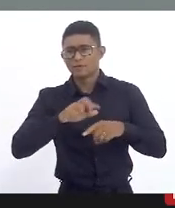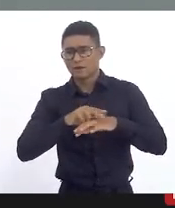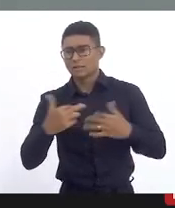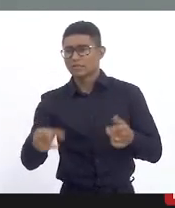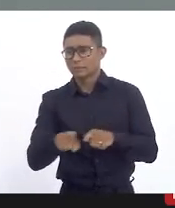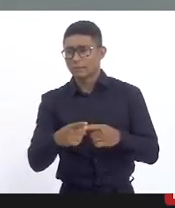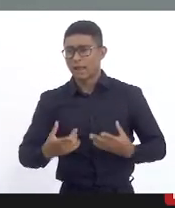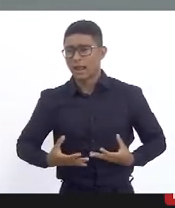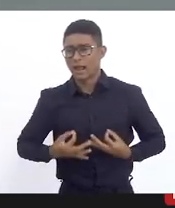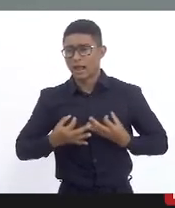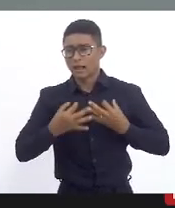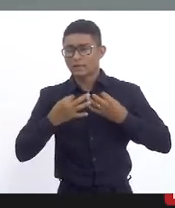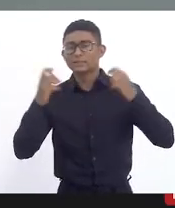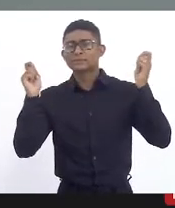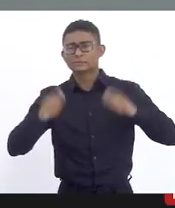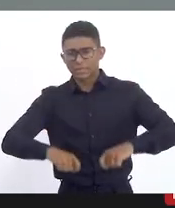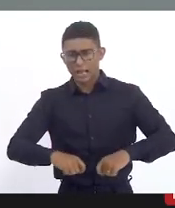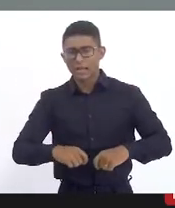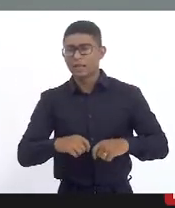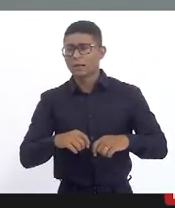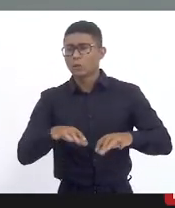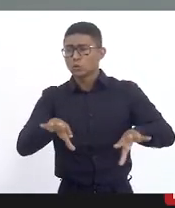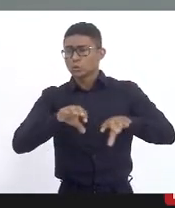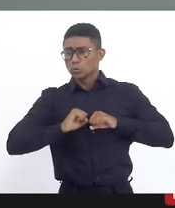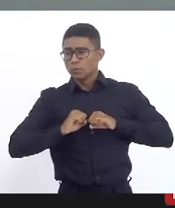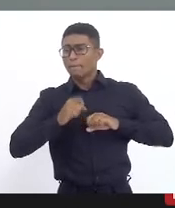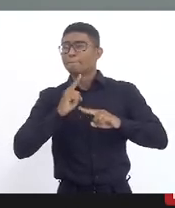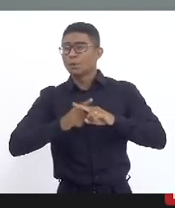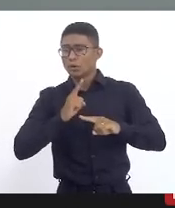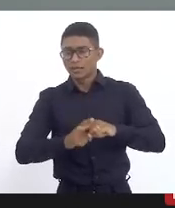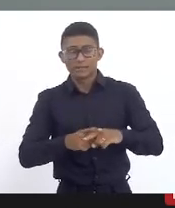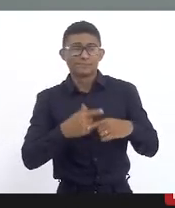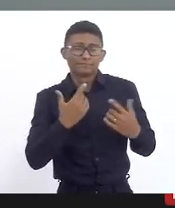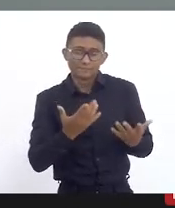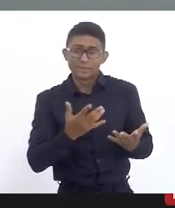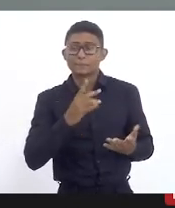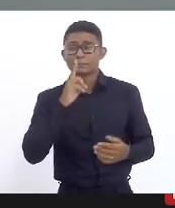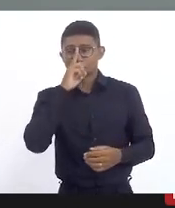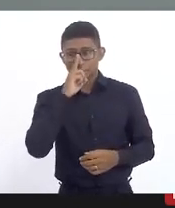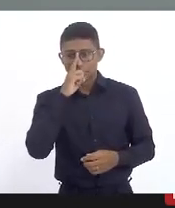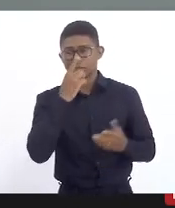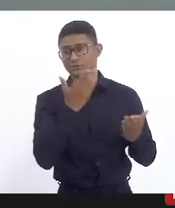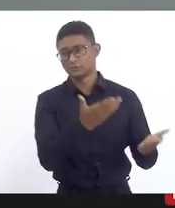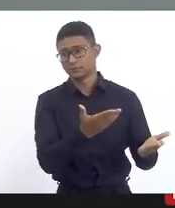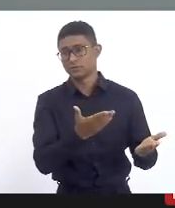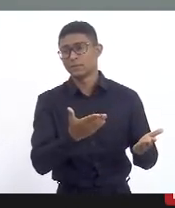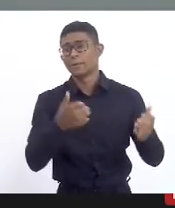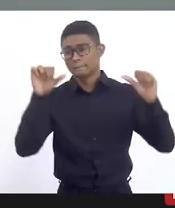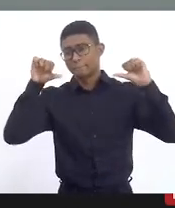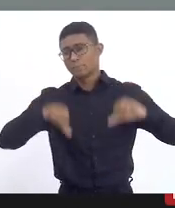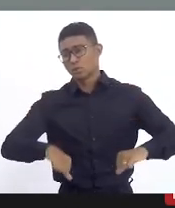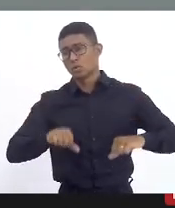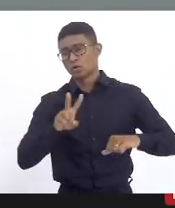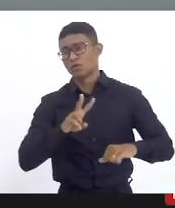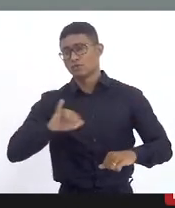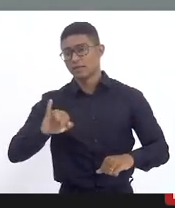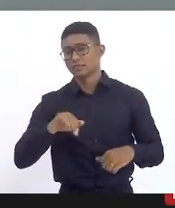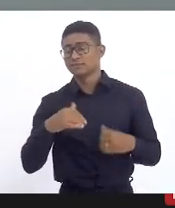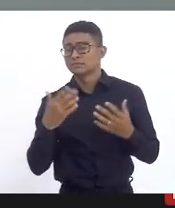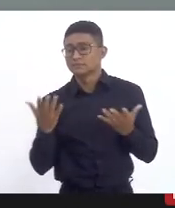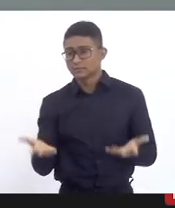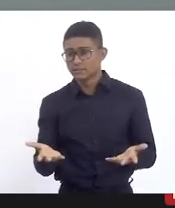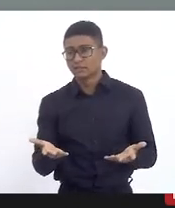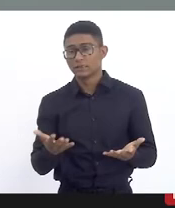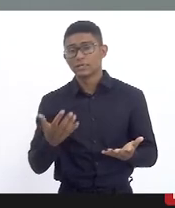vários problemas de toxicidade. E isso vai piorar, possivelmente vai piorar. Portanto, o que